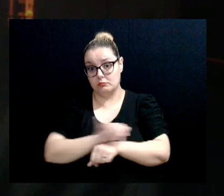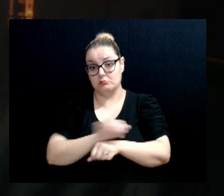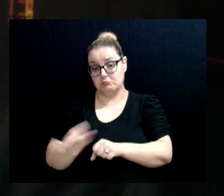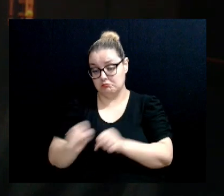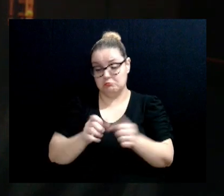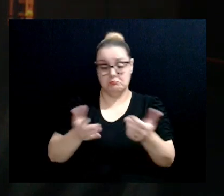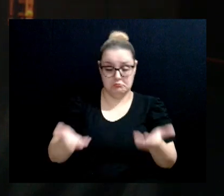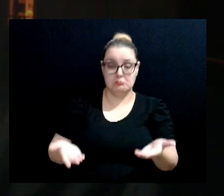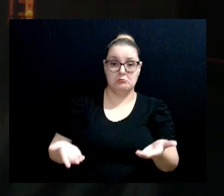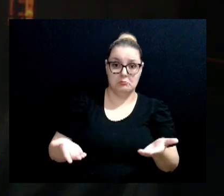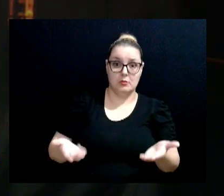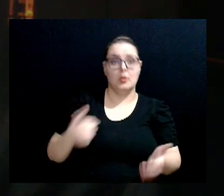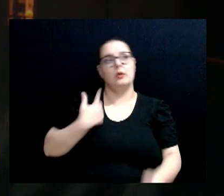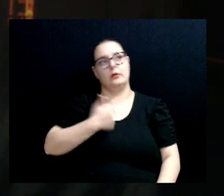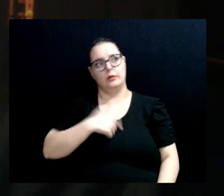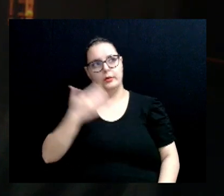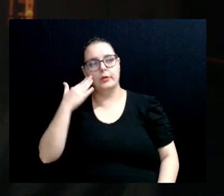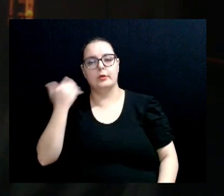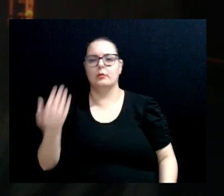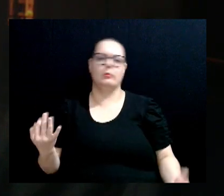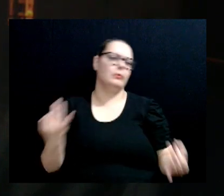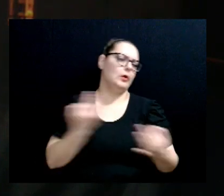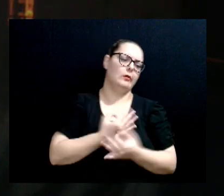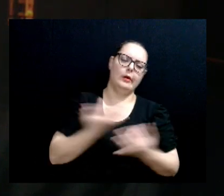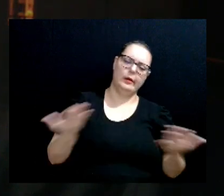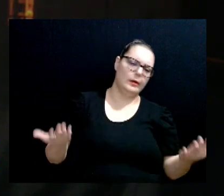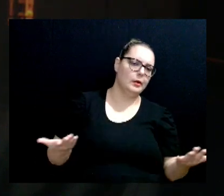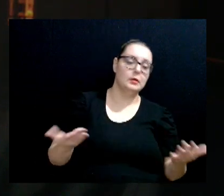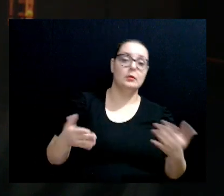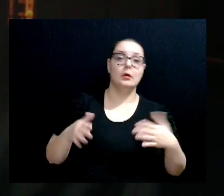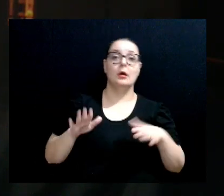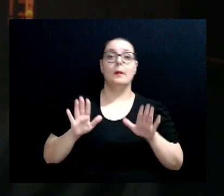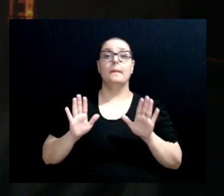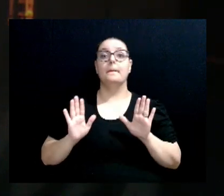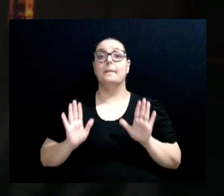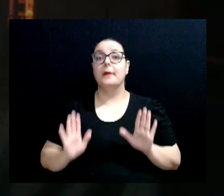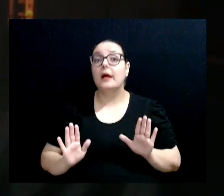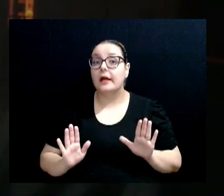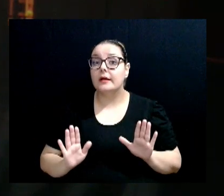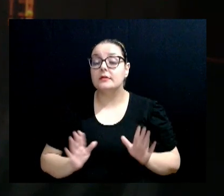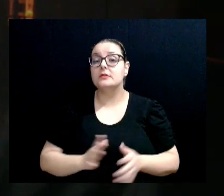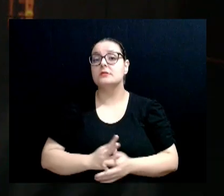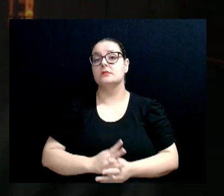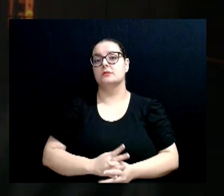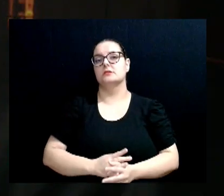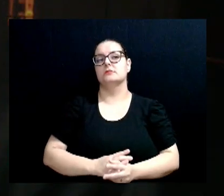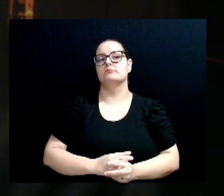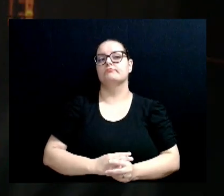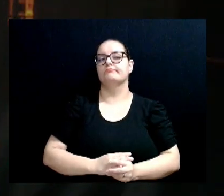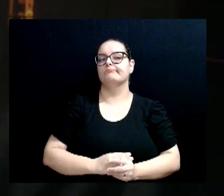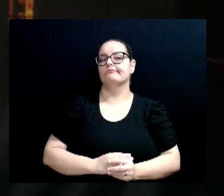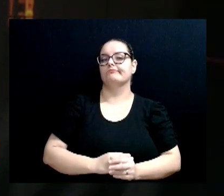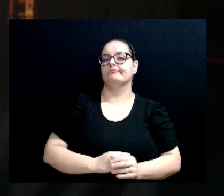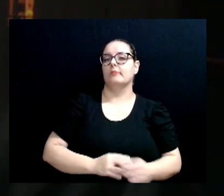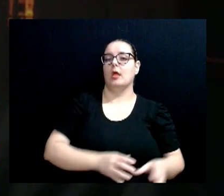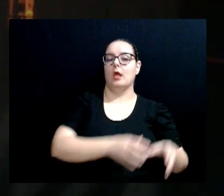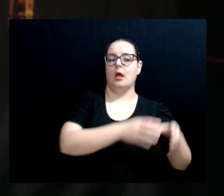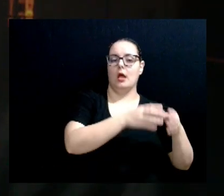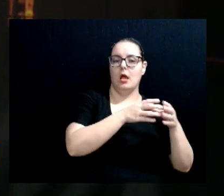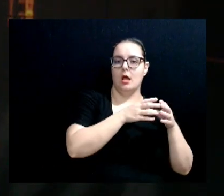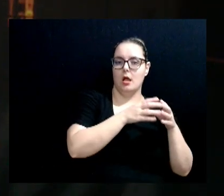sabe que são maravilhosos, mas a linha entre a convivência, né,